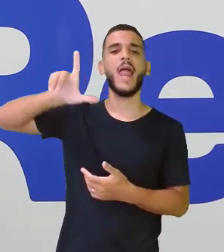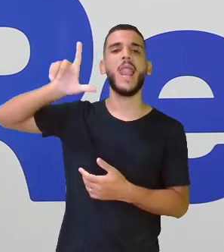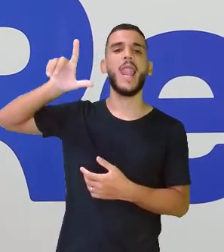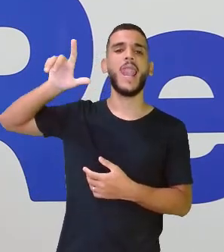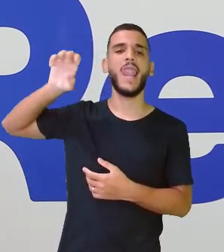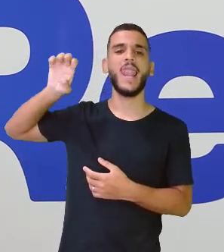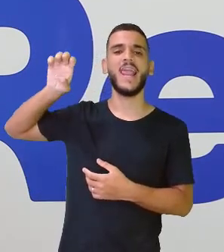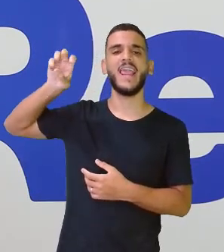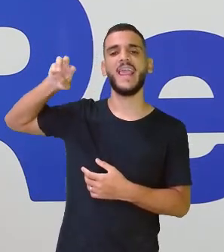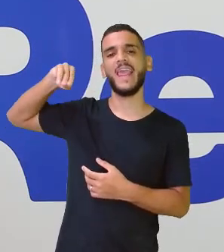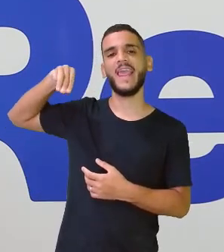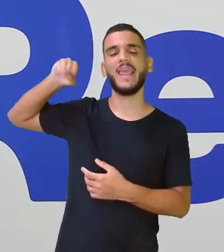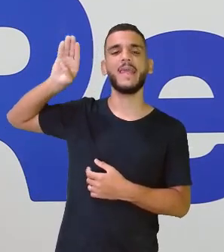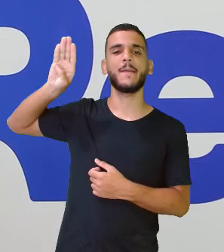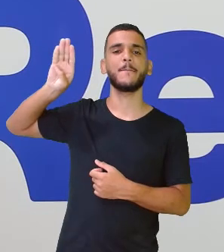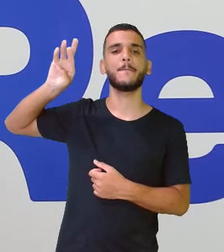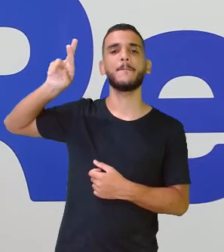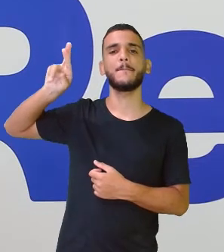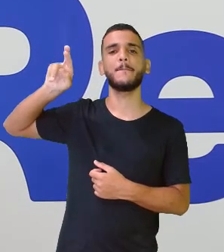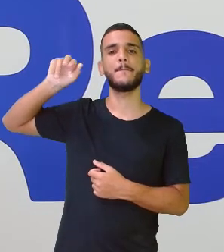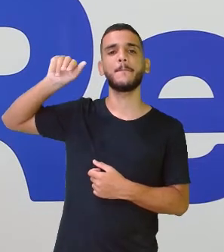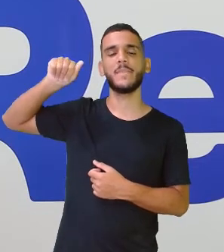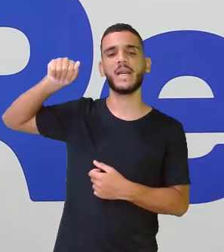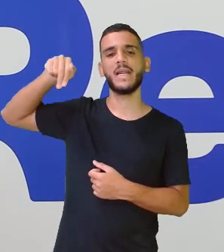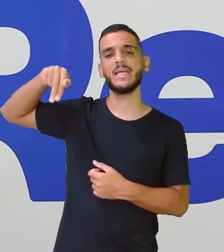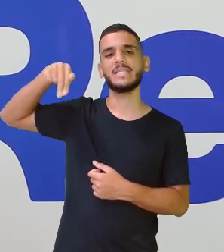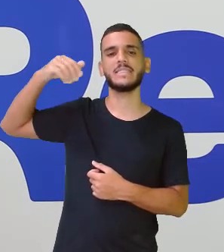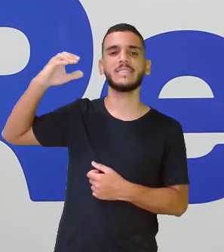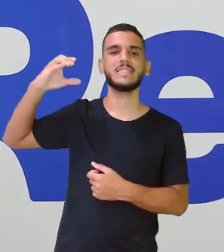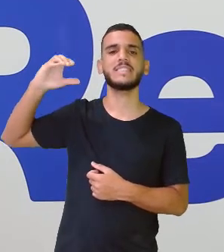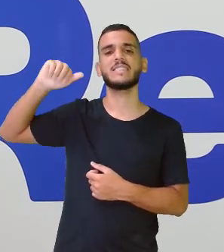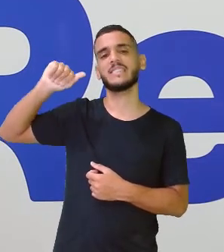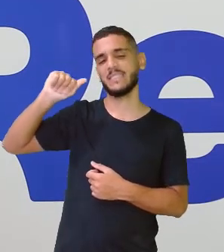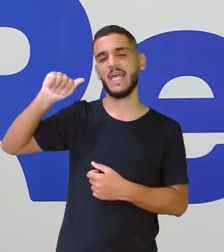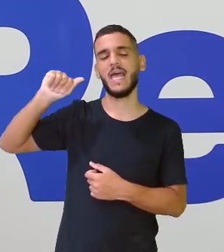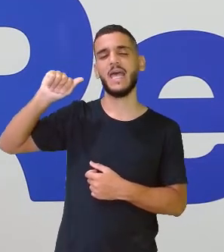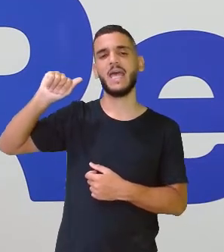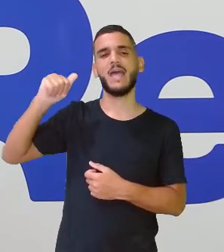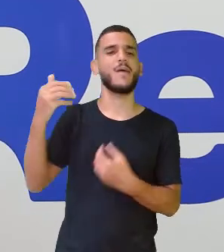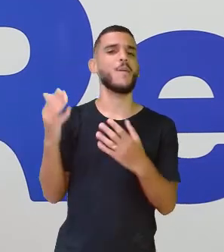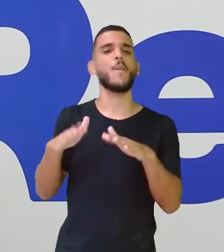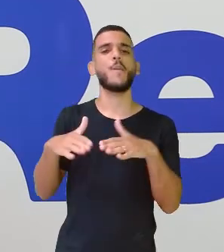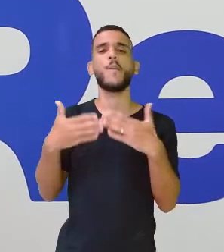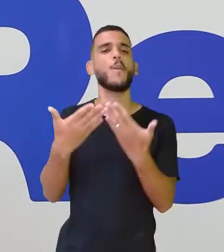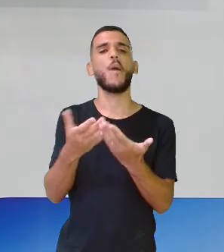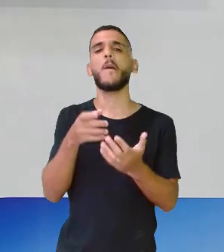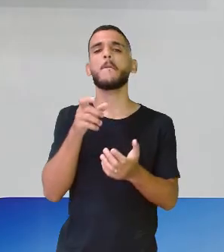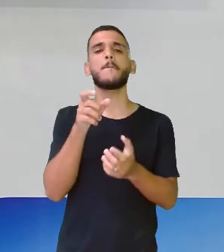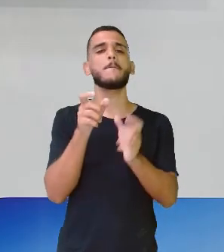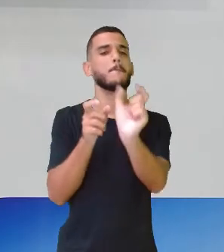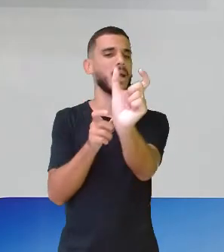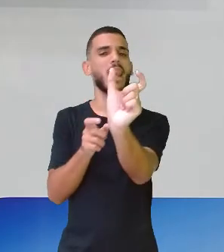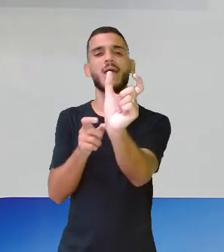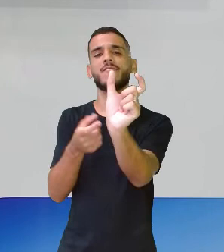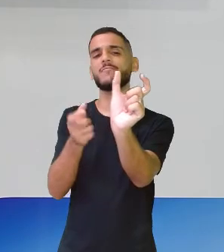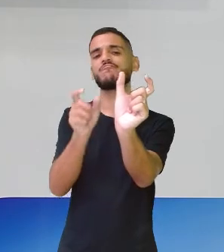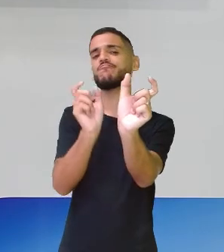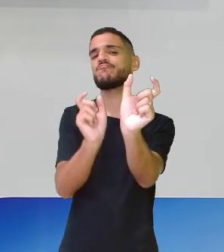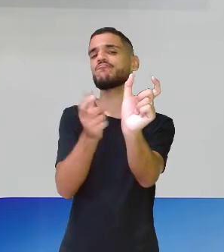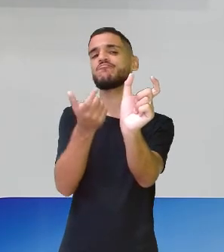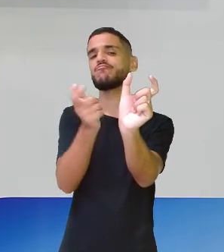primitiva aí que origina lembrança? Será que vocês sabem me responder isso? Será,